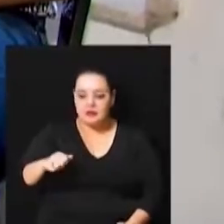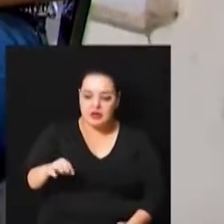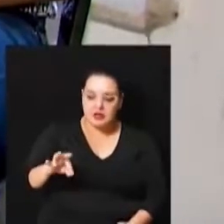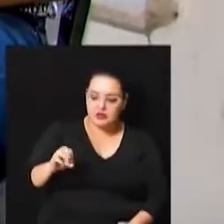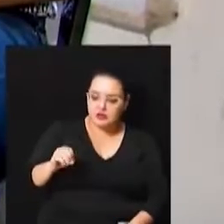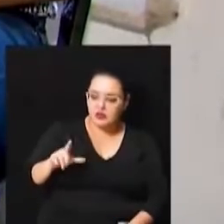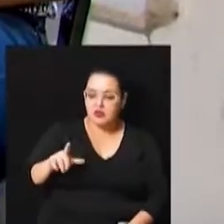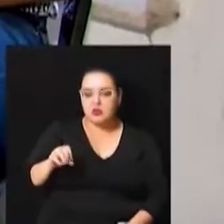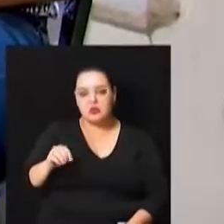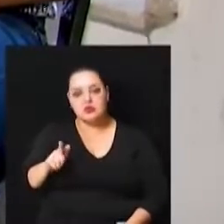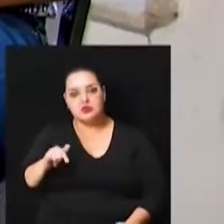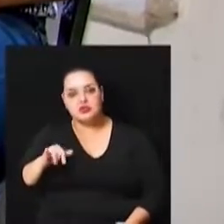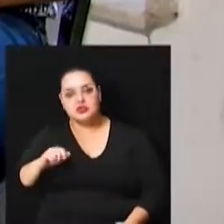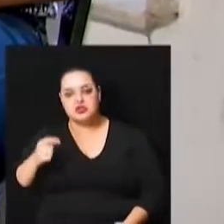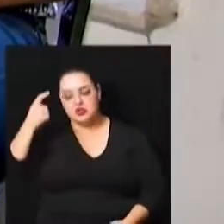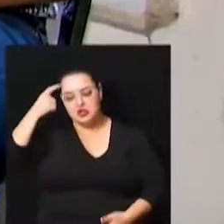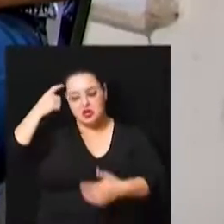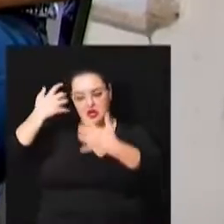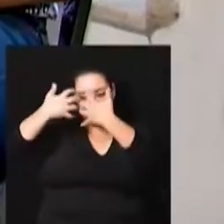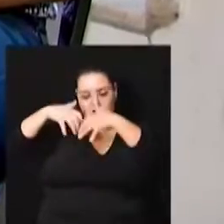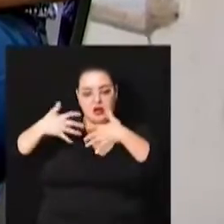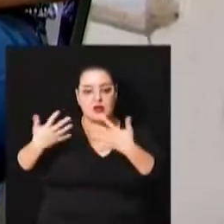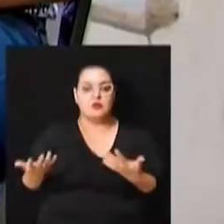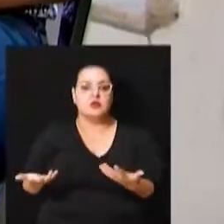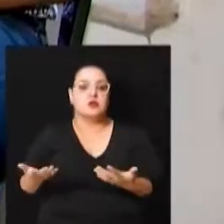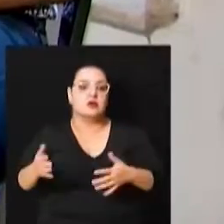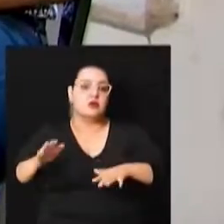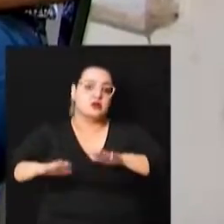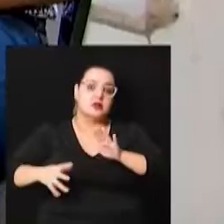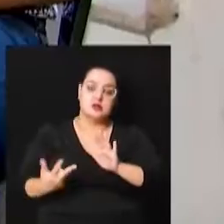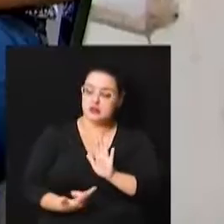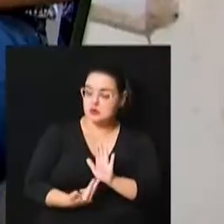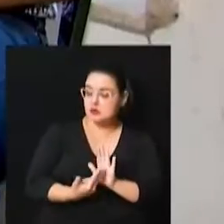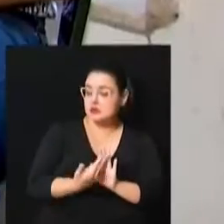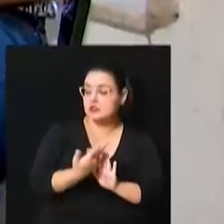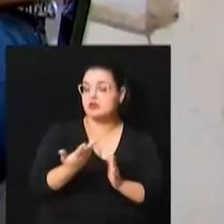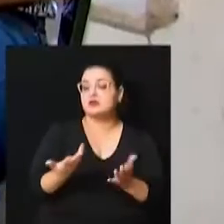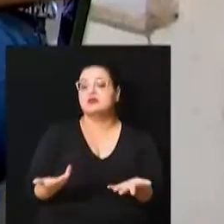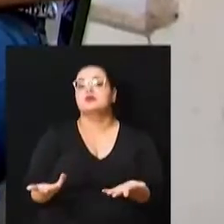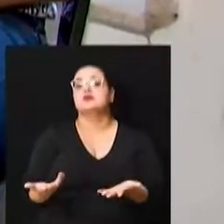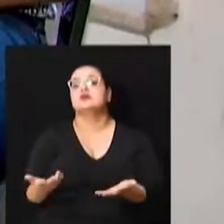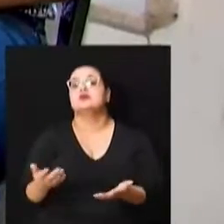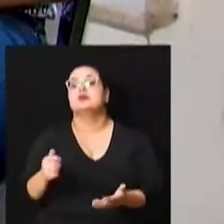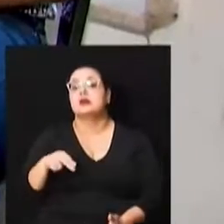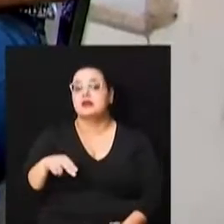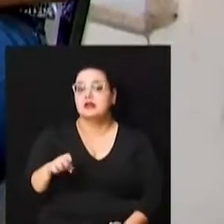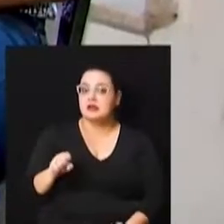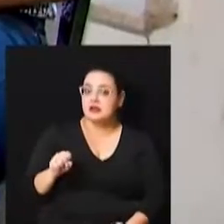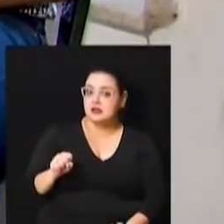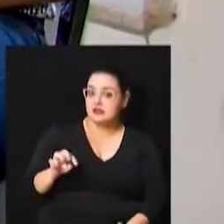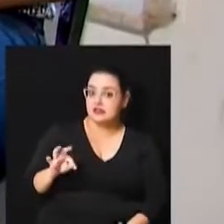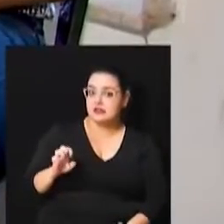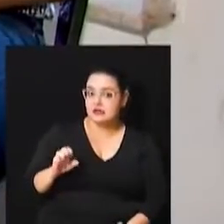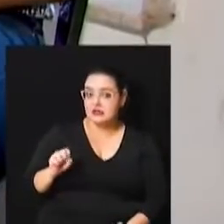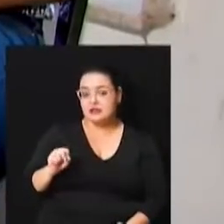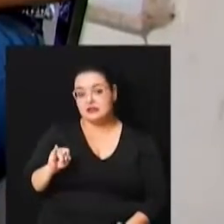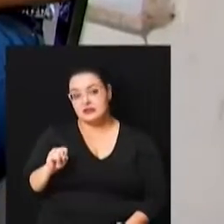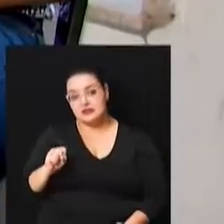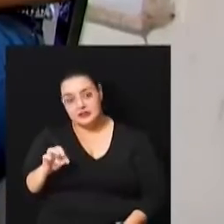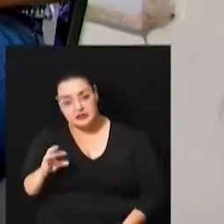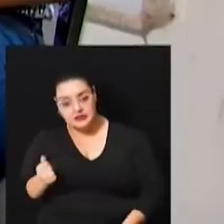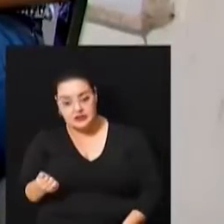Dermatologia, não é? Neurologia, de repente uma cirurgiã, uma anestesista,